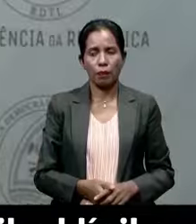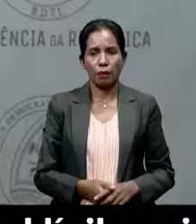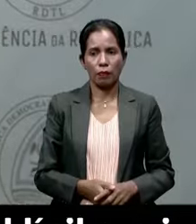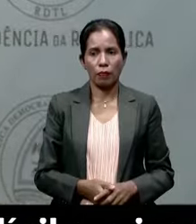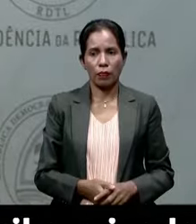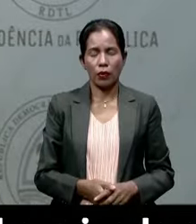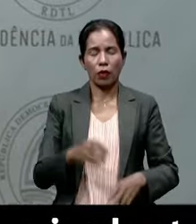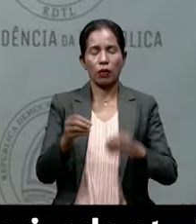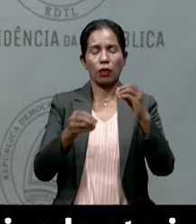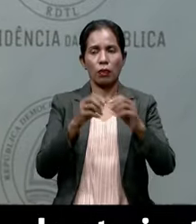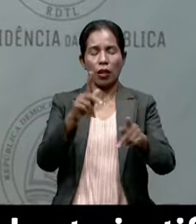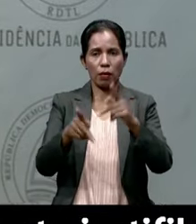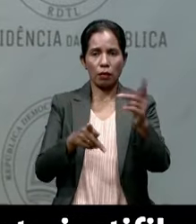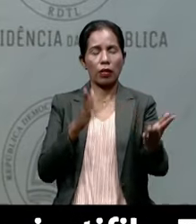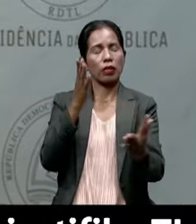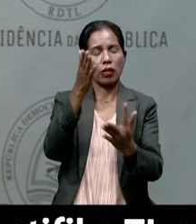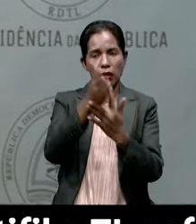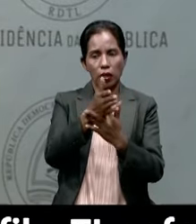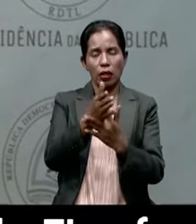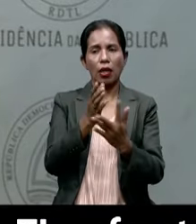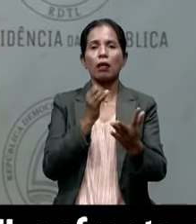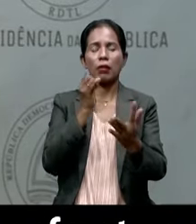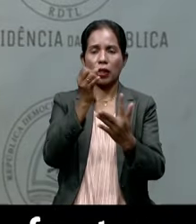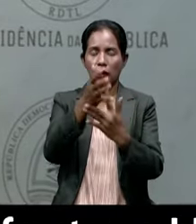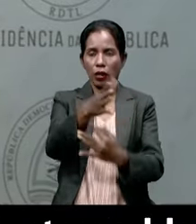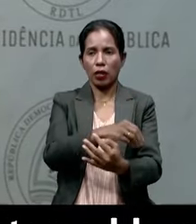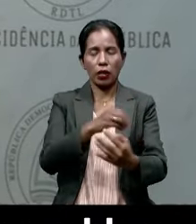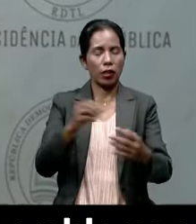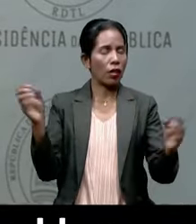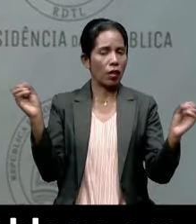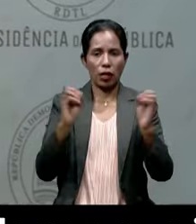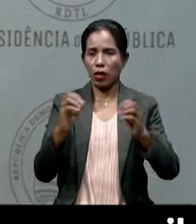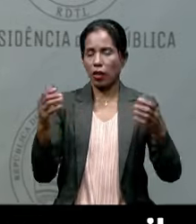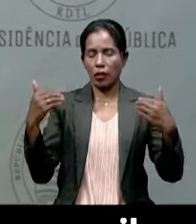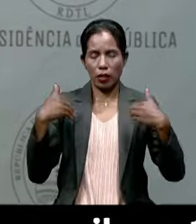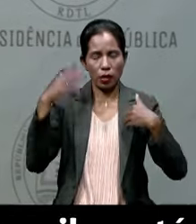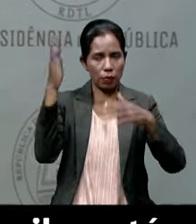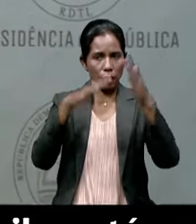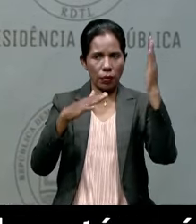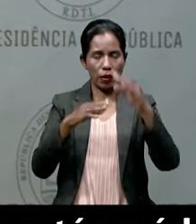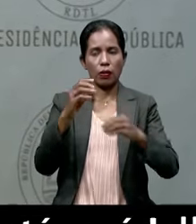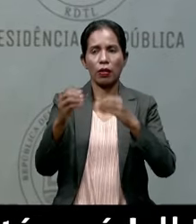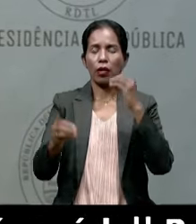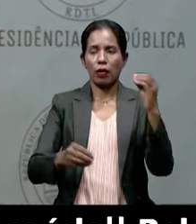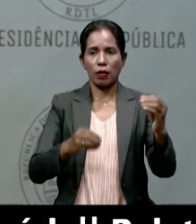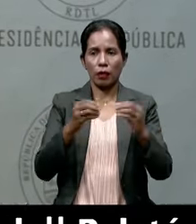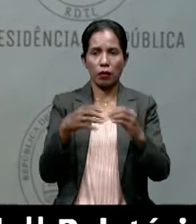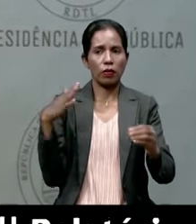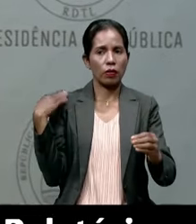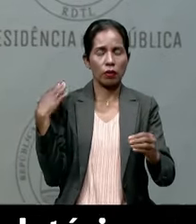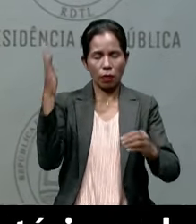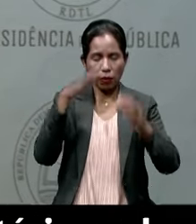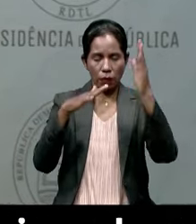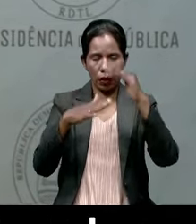alteração da lei dos imigrantes, que ocorreu dia 3 de junho em Portugal, não tem nada... não está relacionada com o confronto